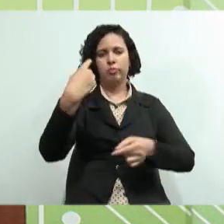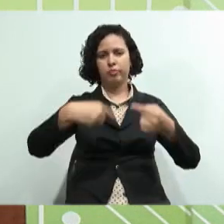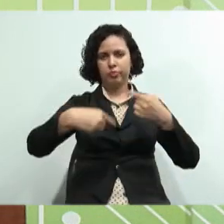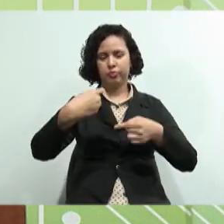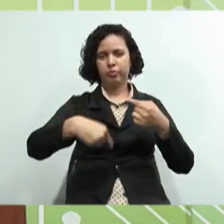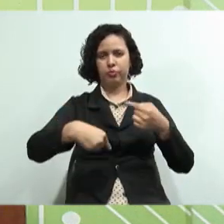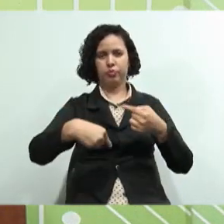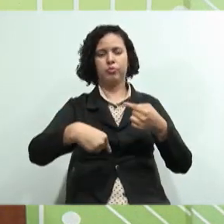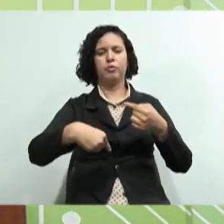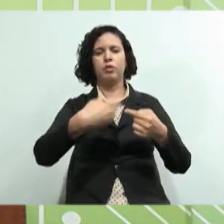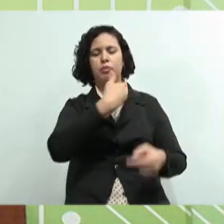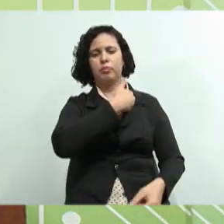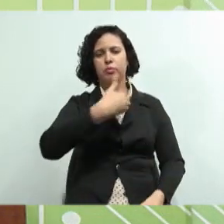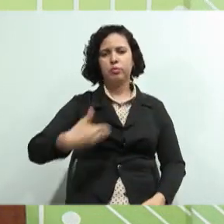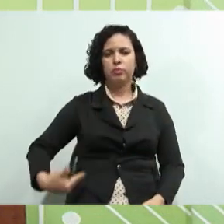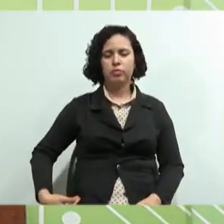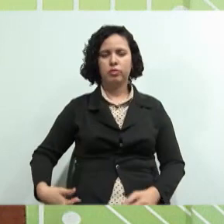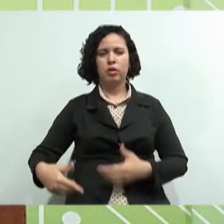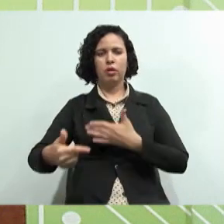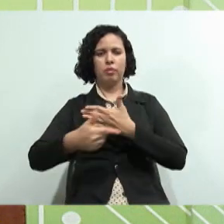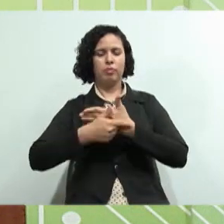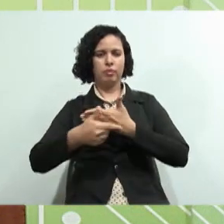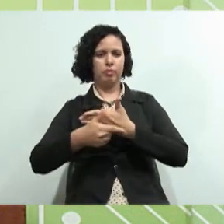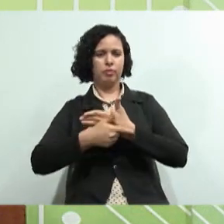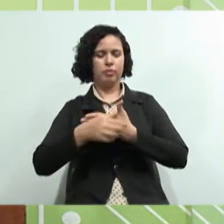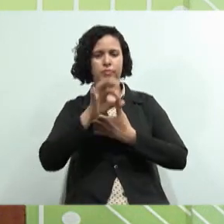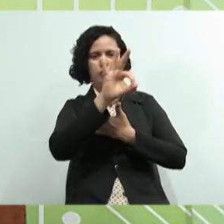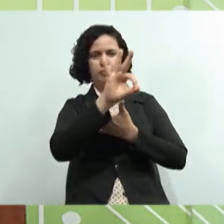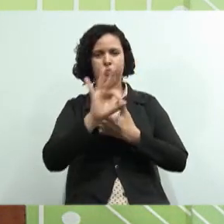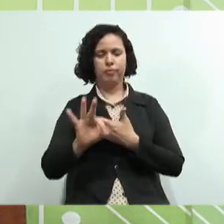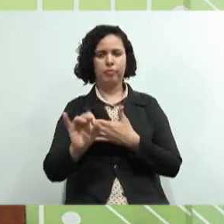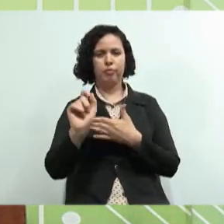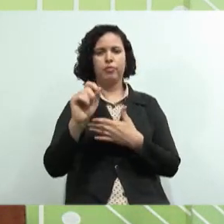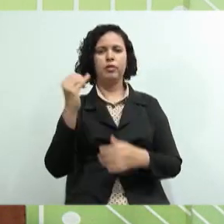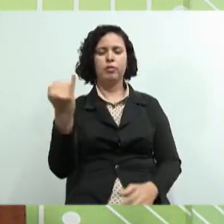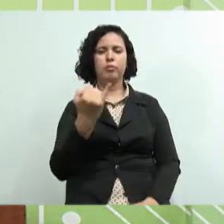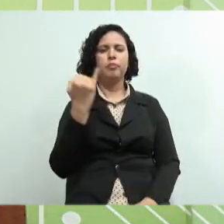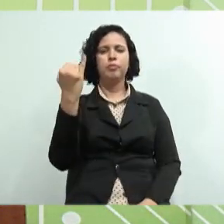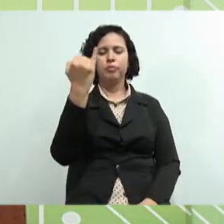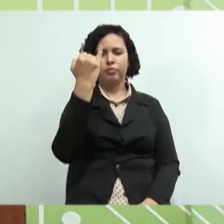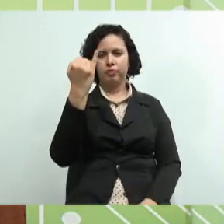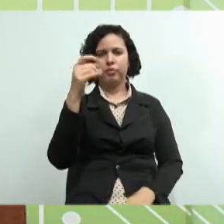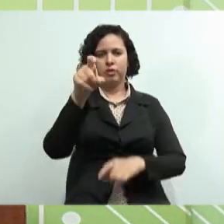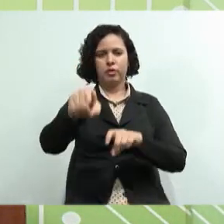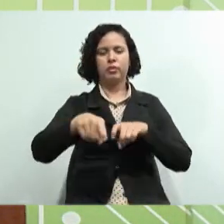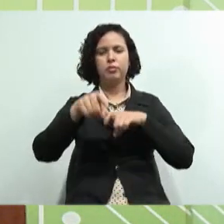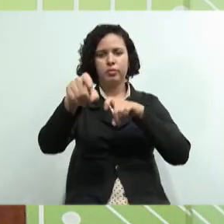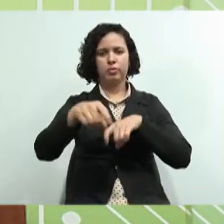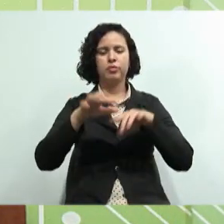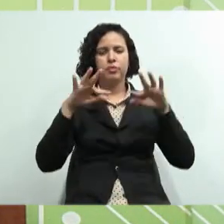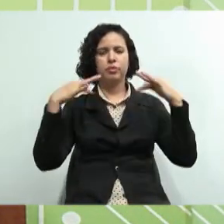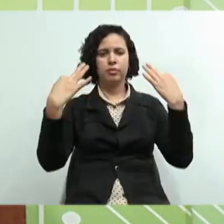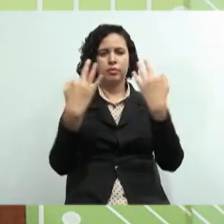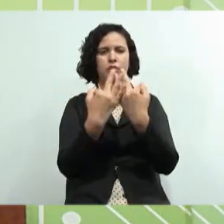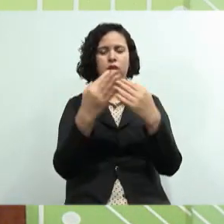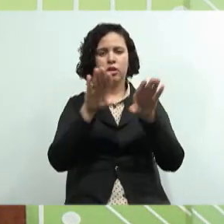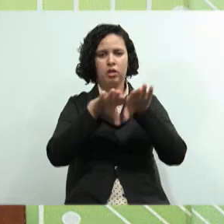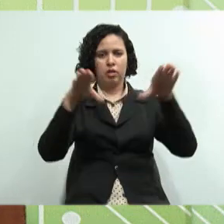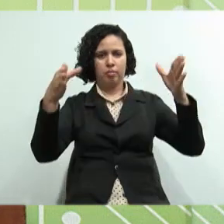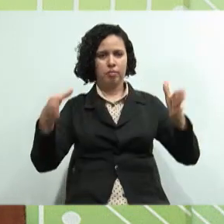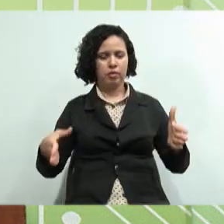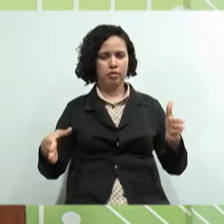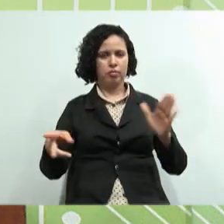públicas e por um novo papel na porcentagem até mesmo da importância dessa agricultura familiar na mesa do